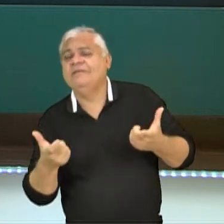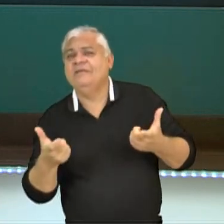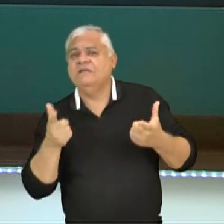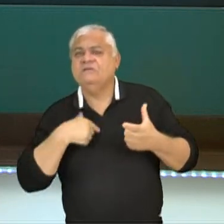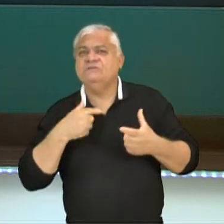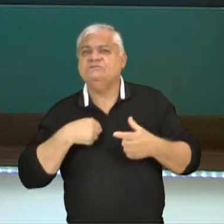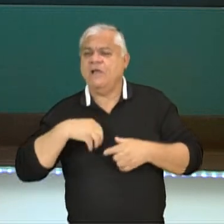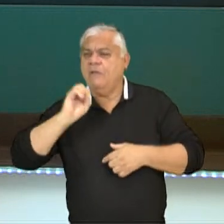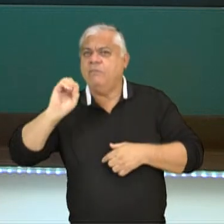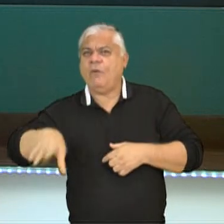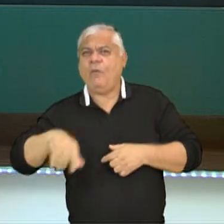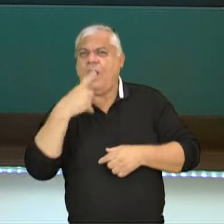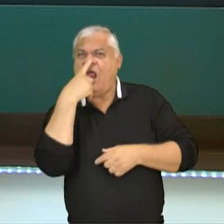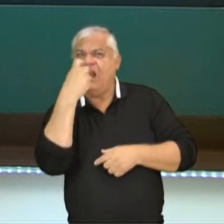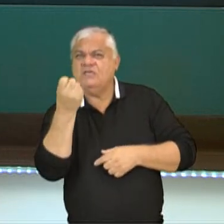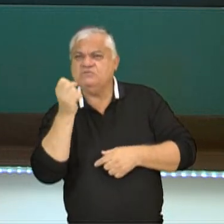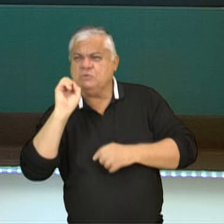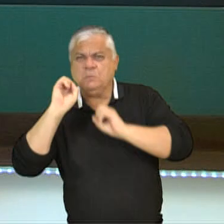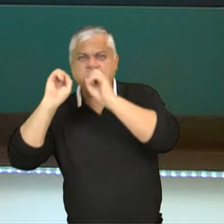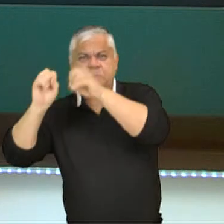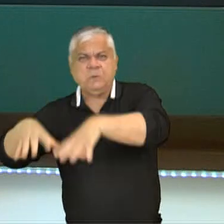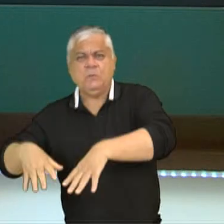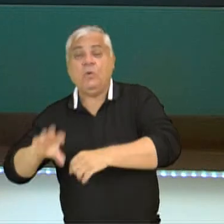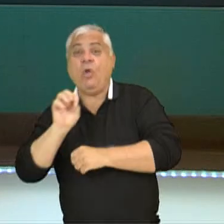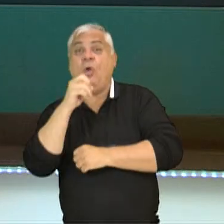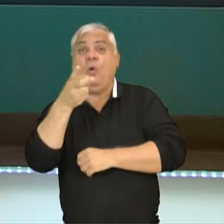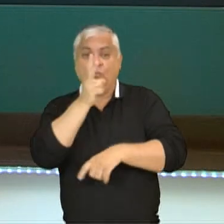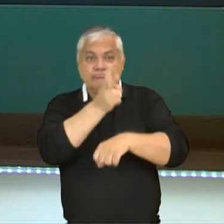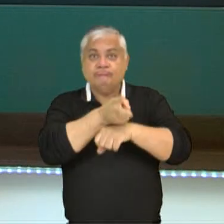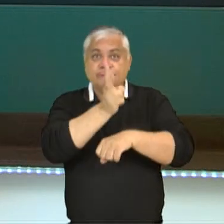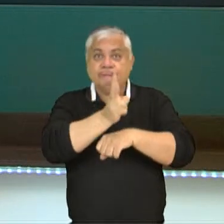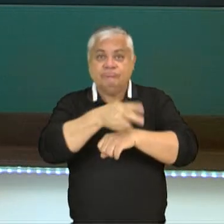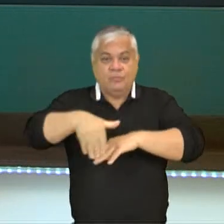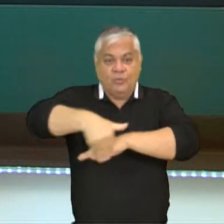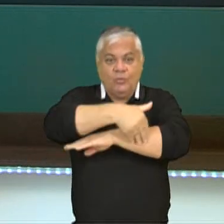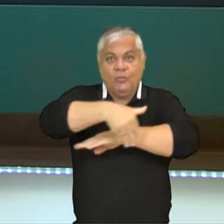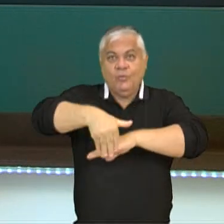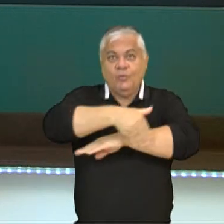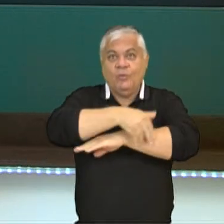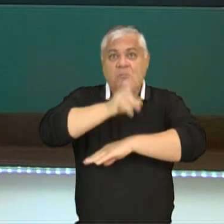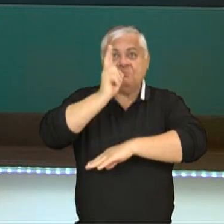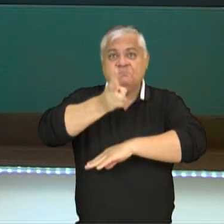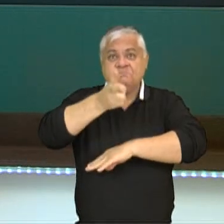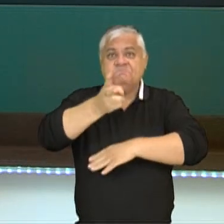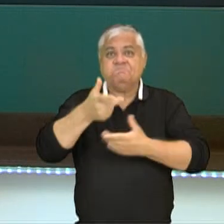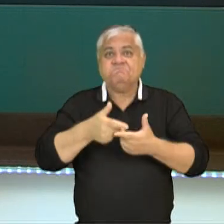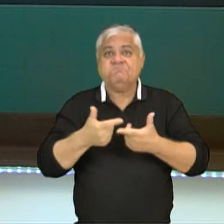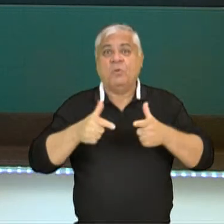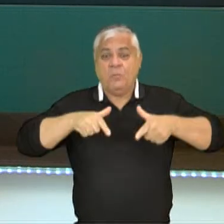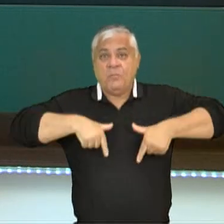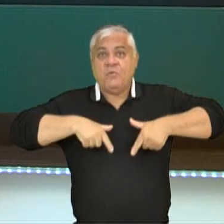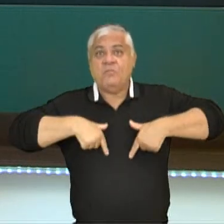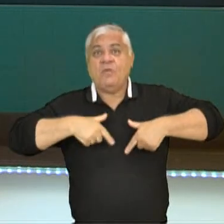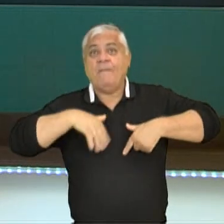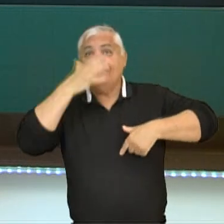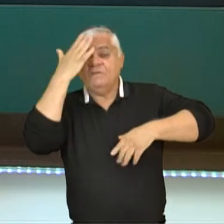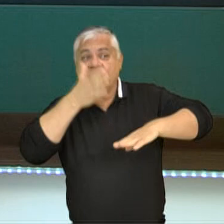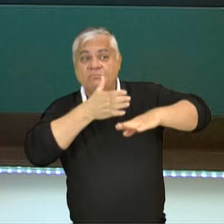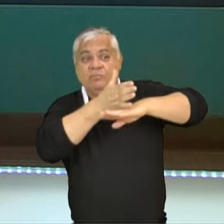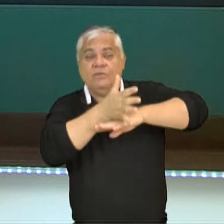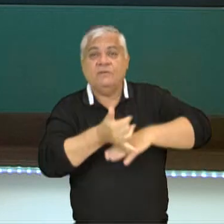estão em um lixo reciclável ou será que ainda estão estabelecidos em algum local público para que as pessoas possam